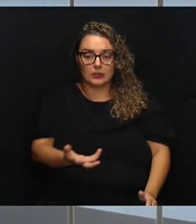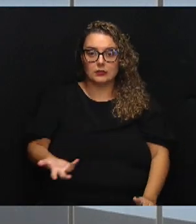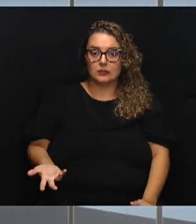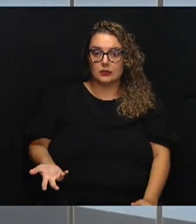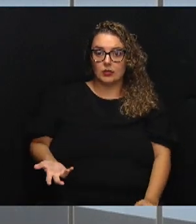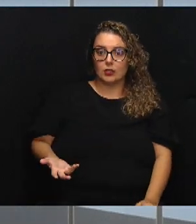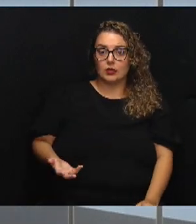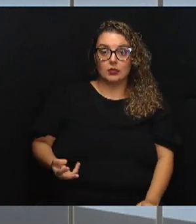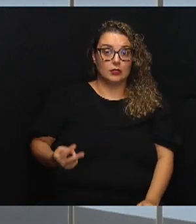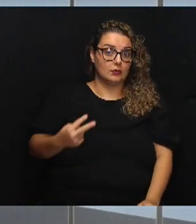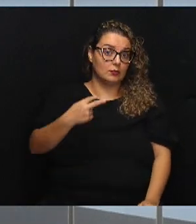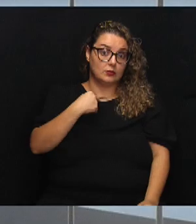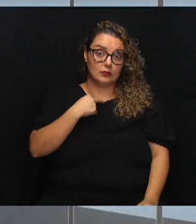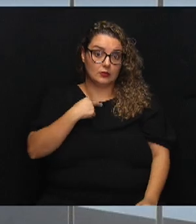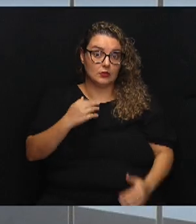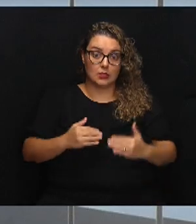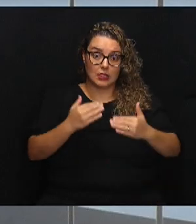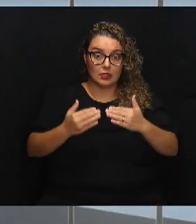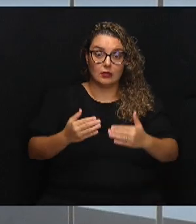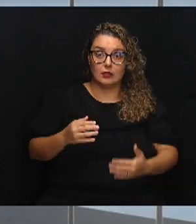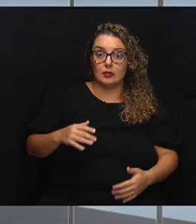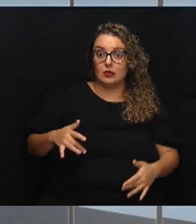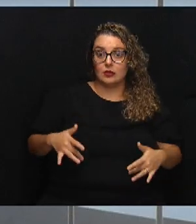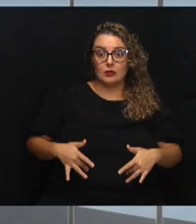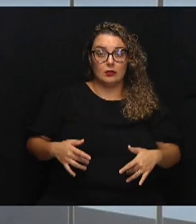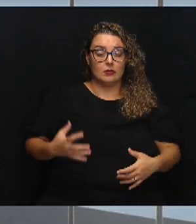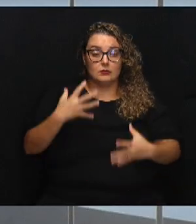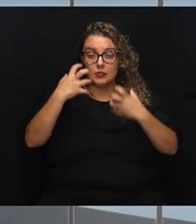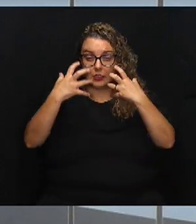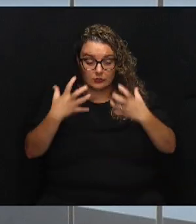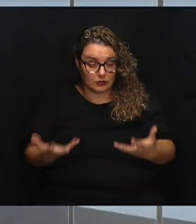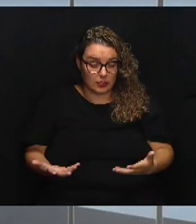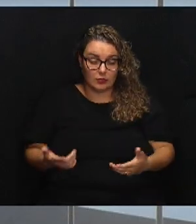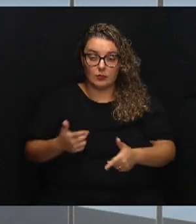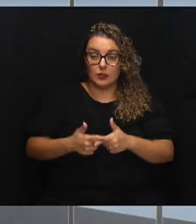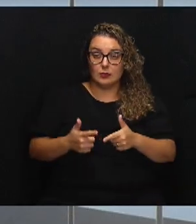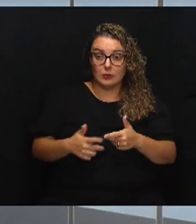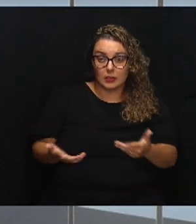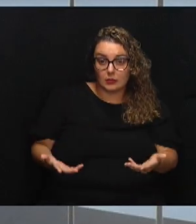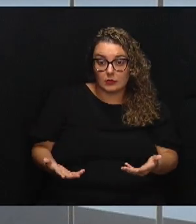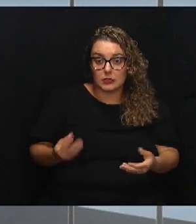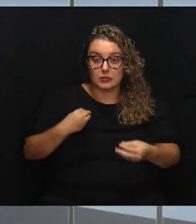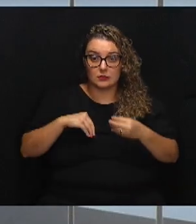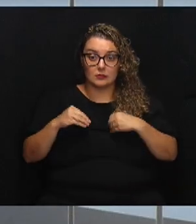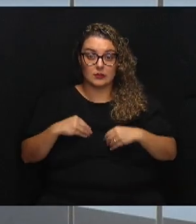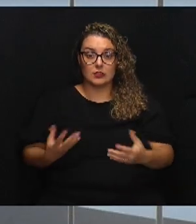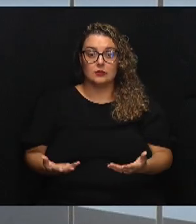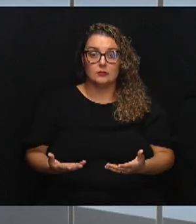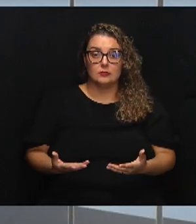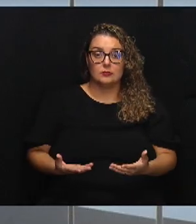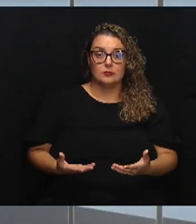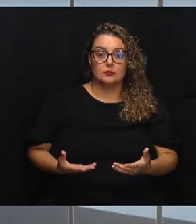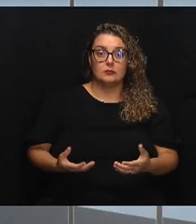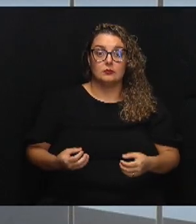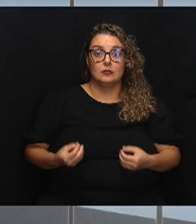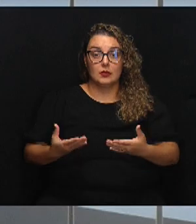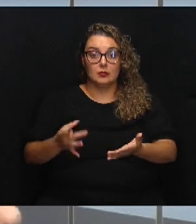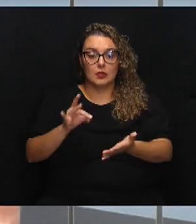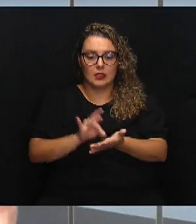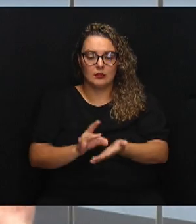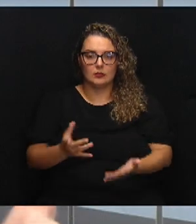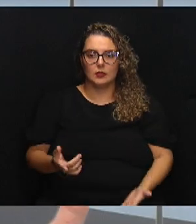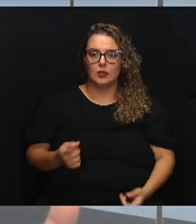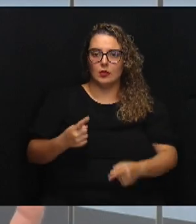vai fazer, ele desenvolve insuficiência renal, estresse, depressão. Então, assim, eu sempre trazia para a realidade dela. Por que